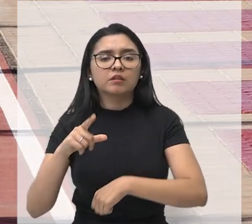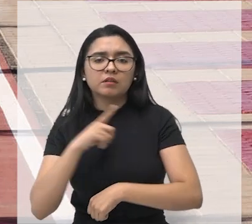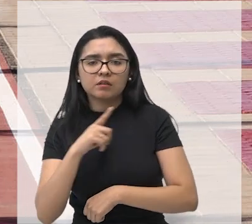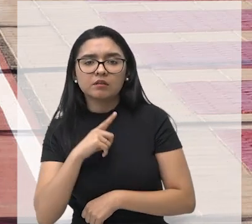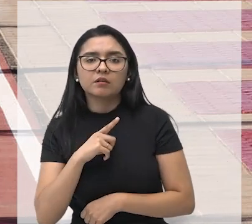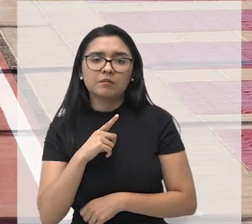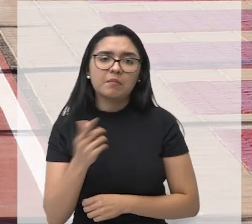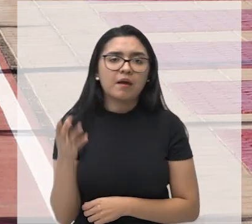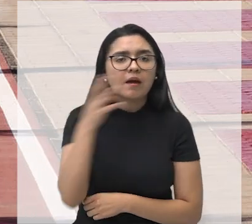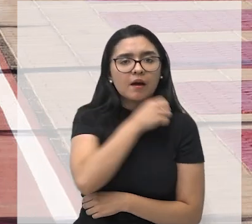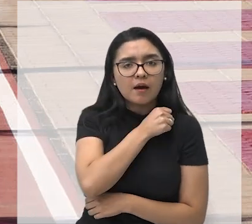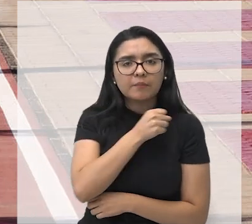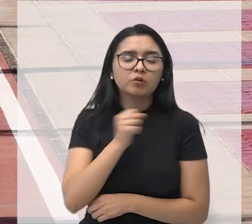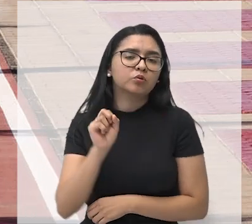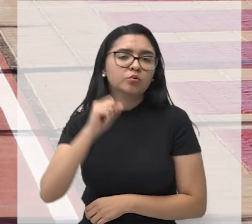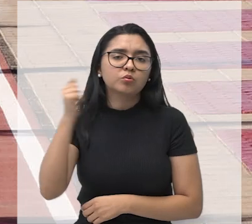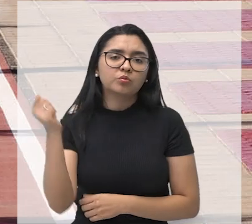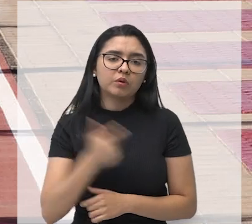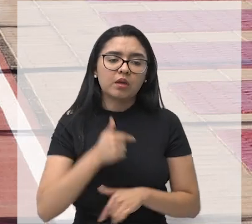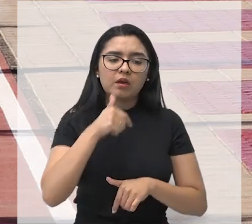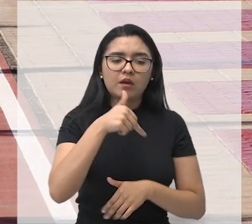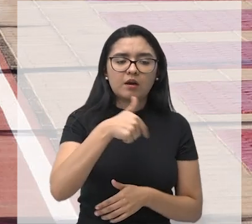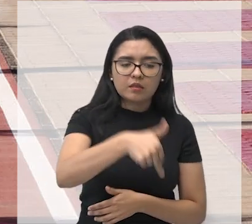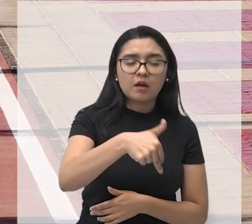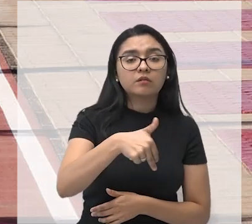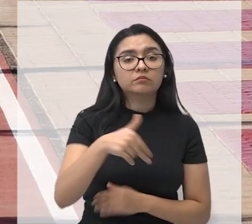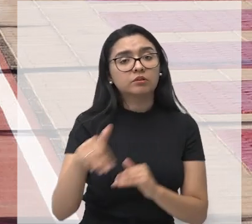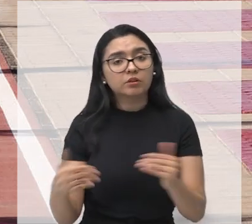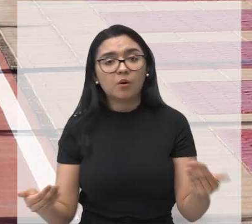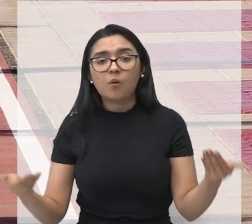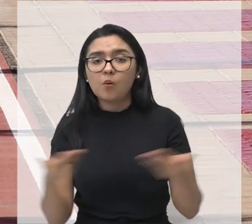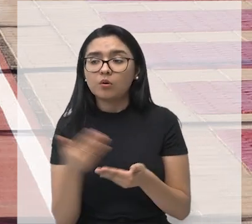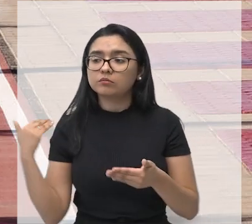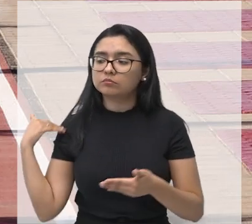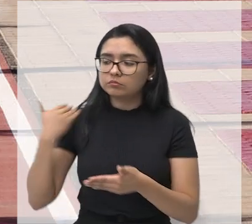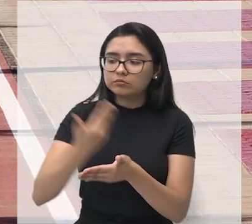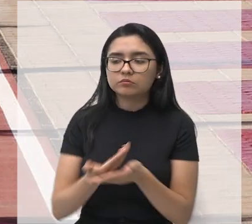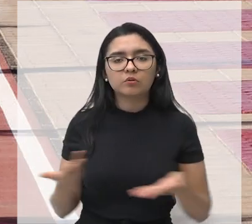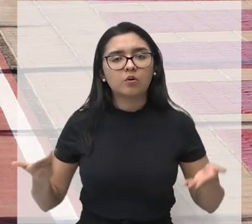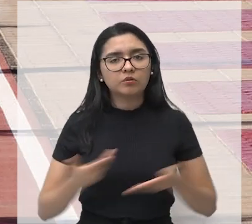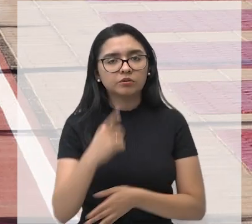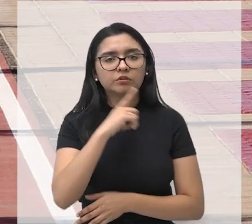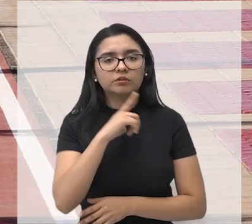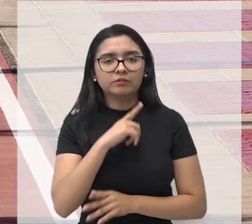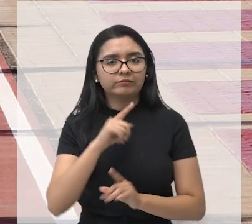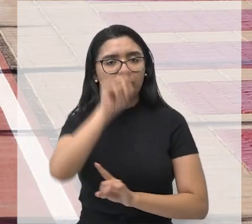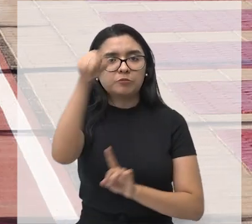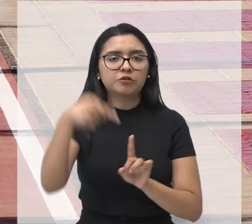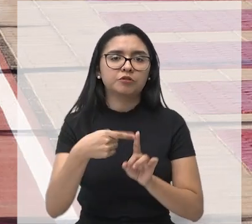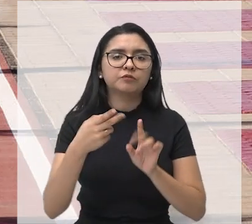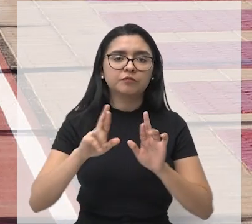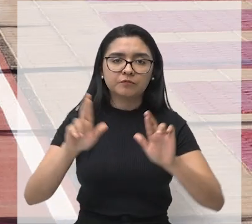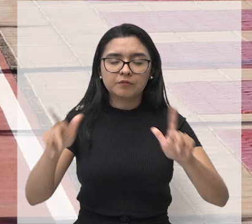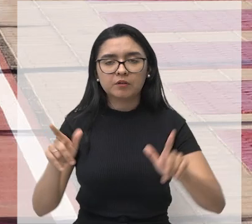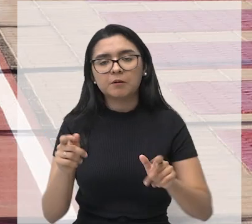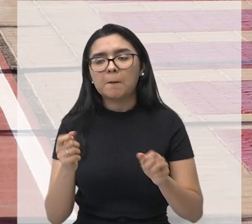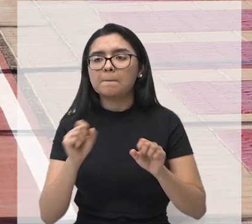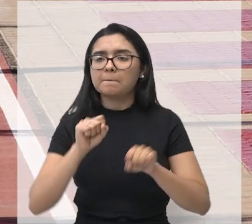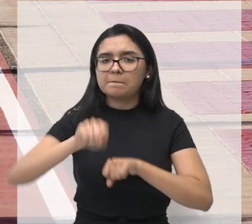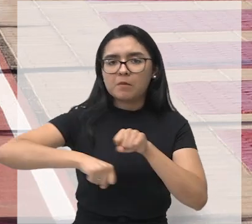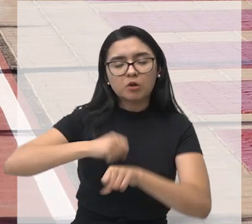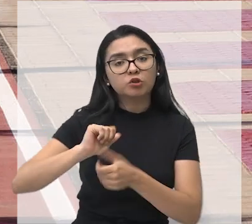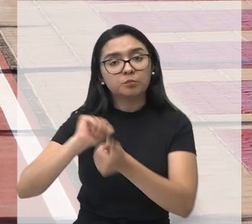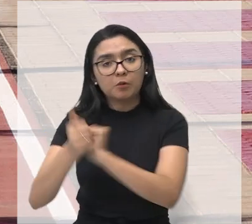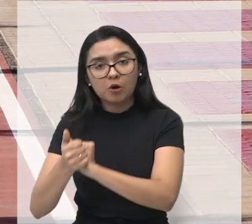de transporte mais rápido do que andar a pé, então hoje ela tem várias outras finalidades. Ela pode ser vista como